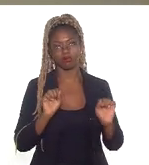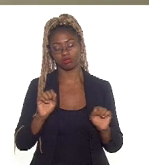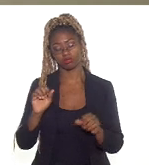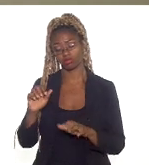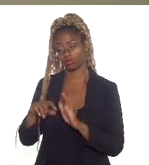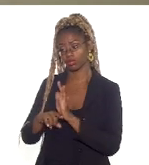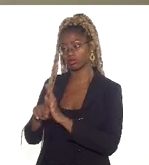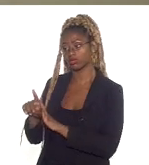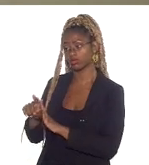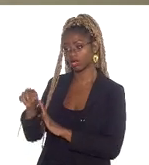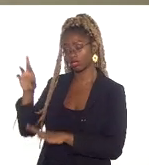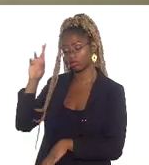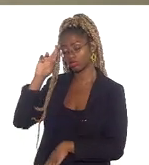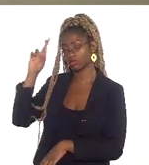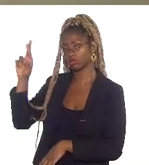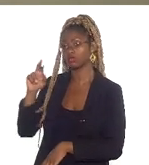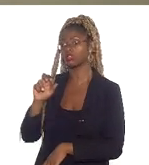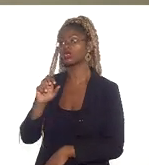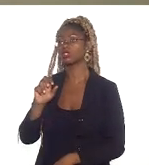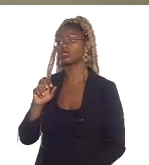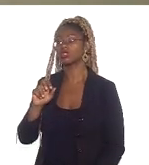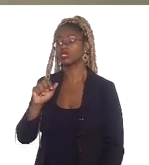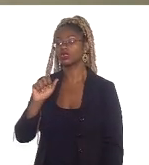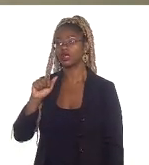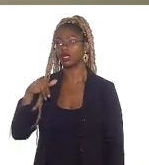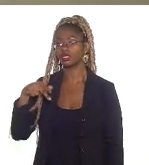ANP quanto ao doutor Alfredo Renault.